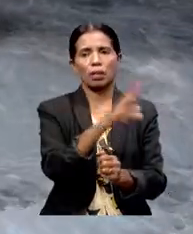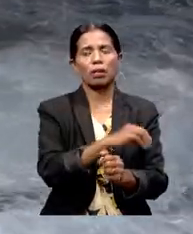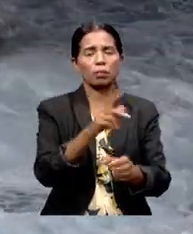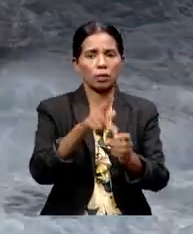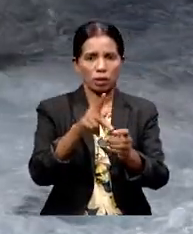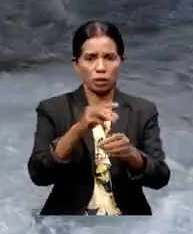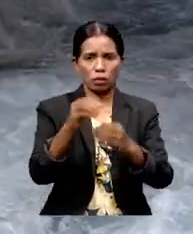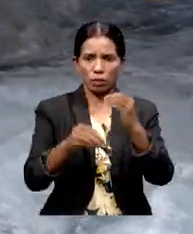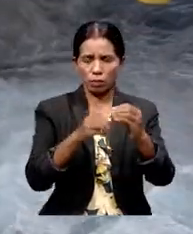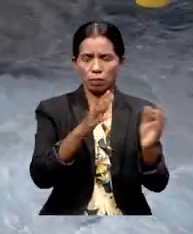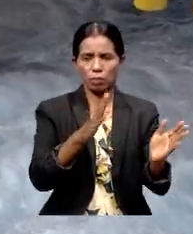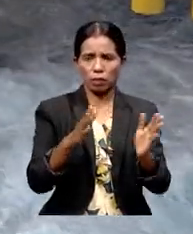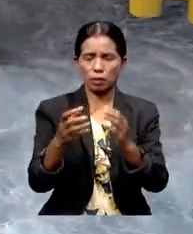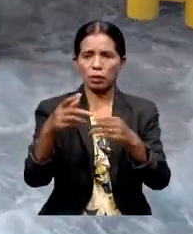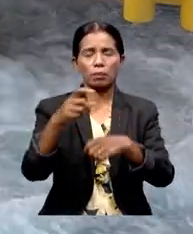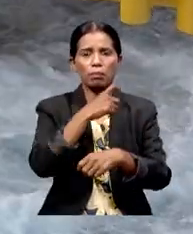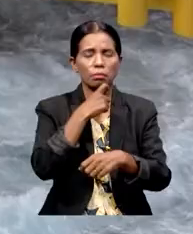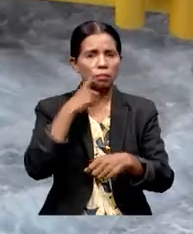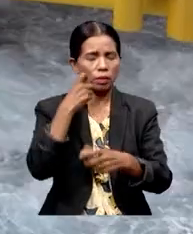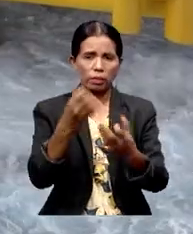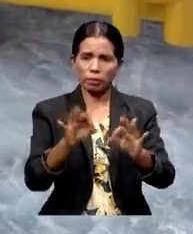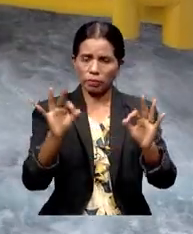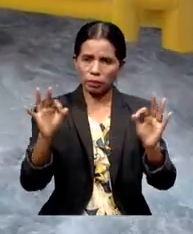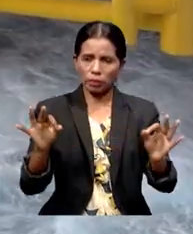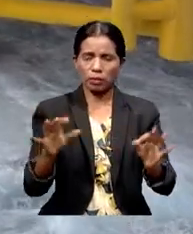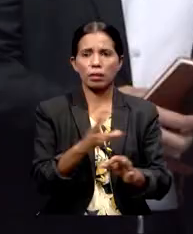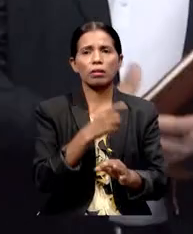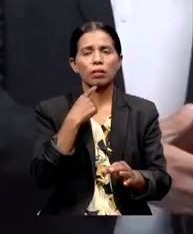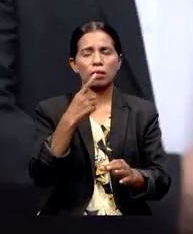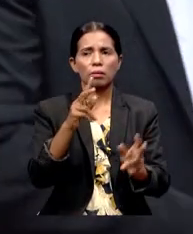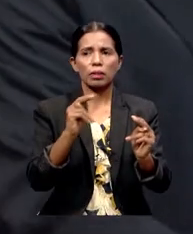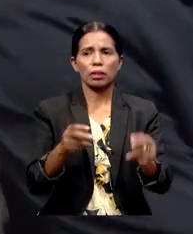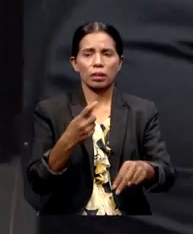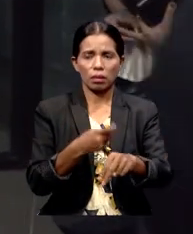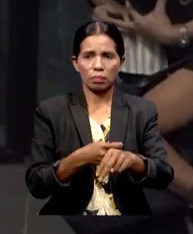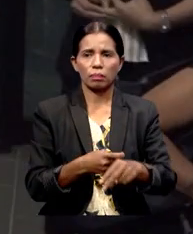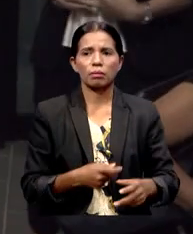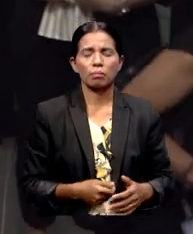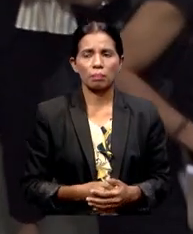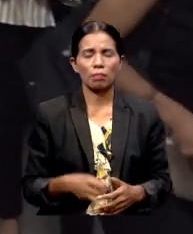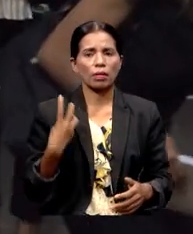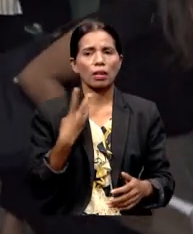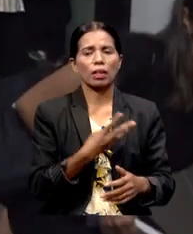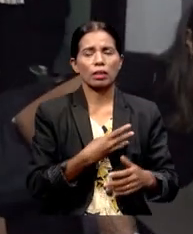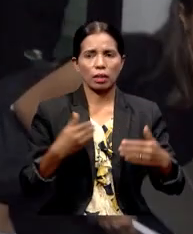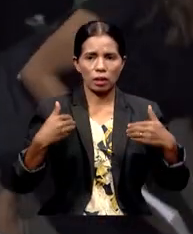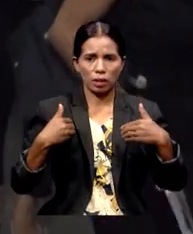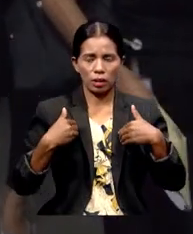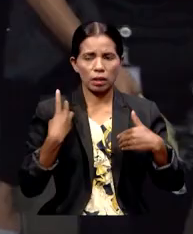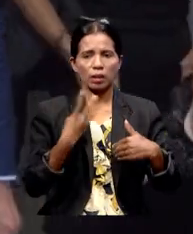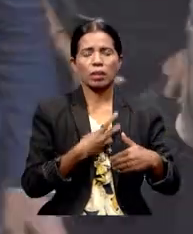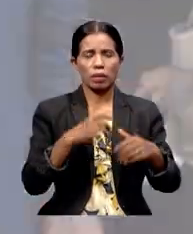o processo de desmantelamento do campo Baio Undang governante ne retém se precisa tempo. Kita ya fase ida fase tabel